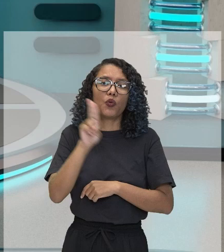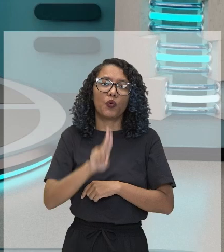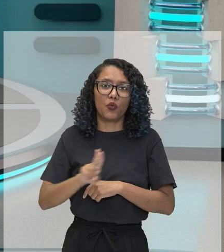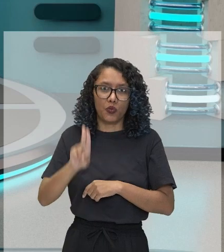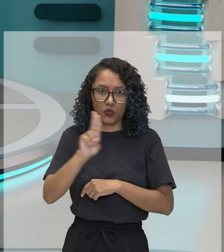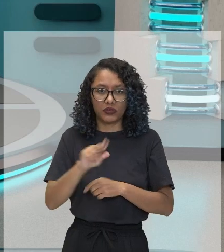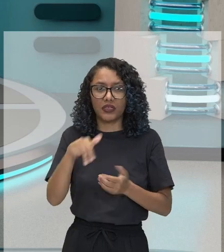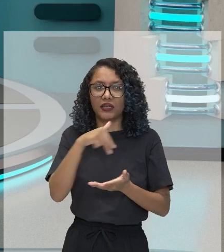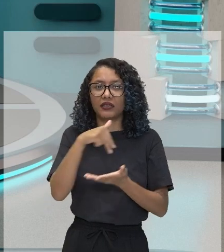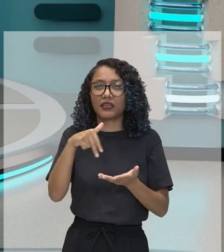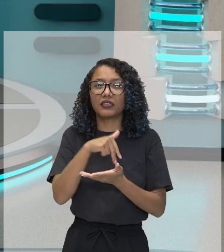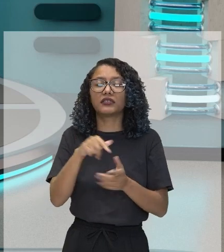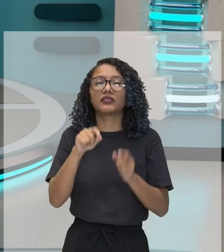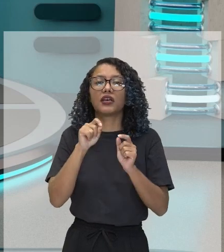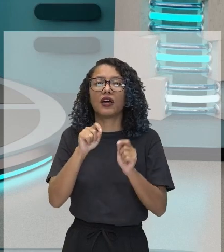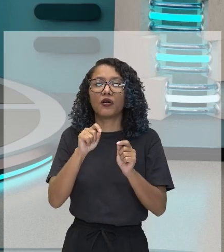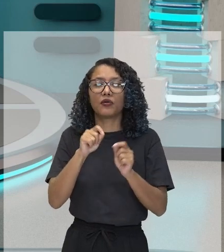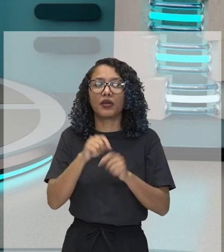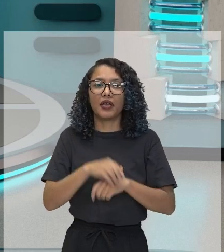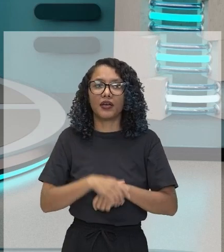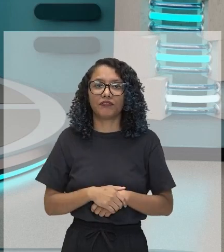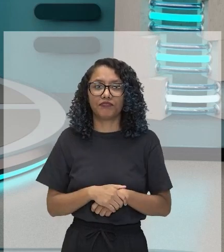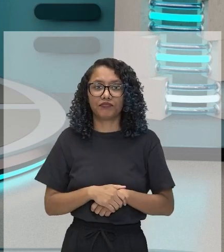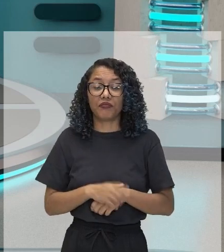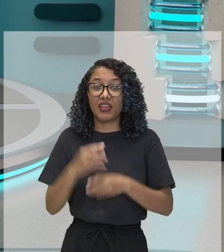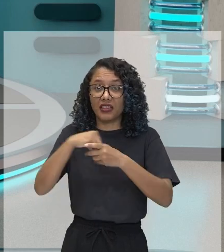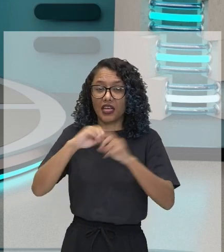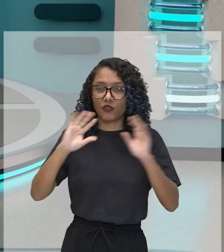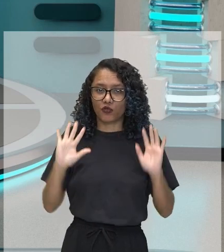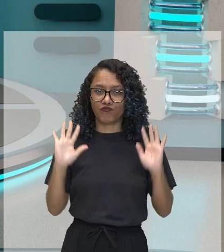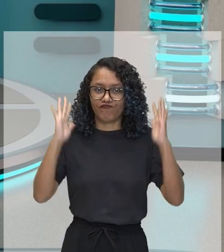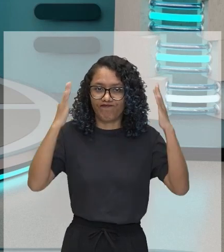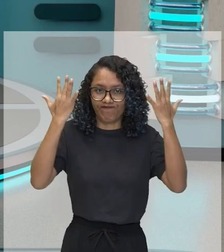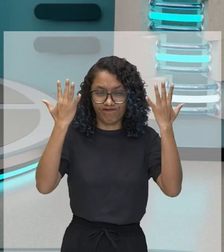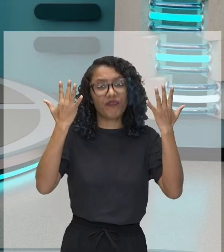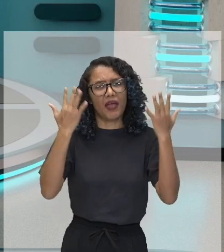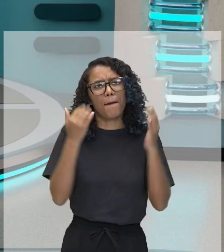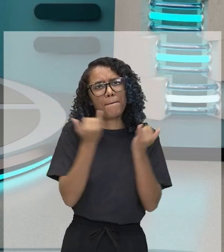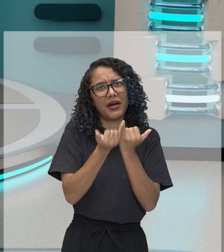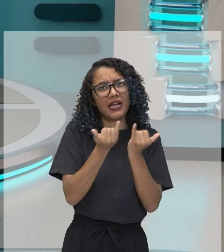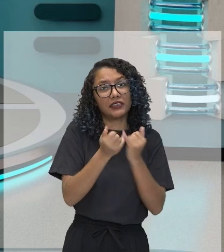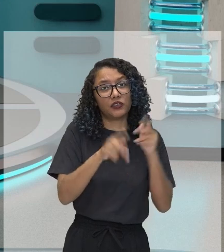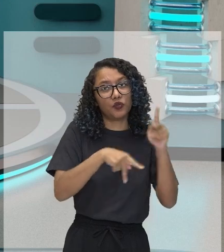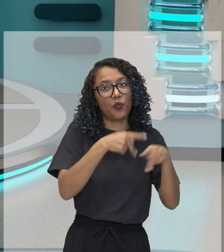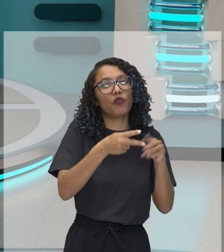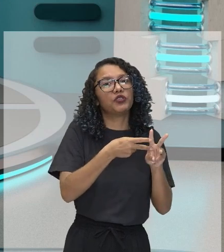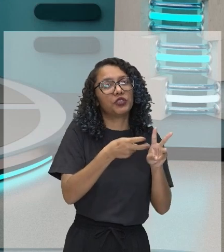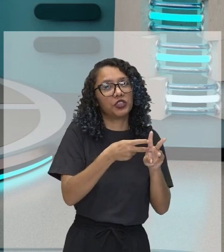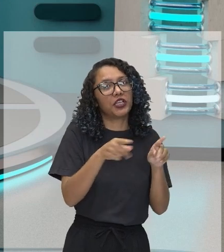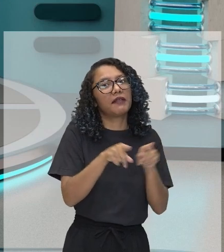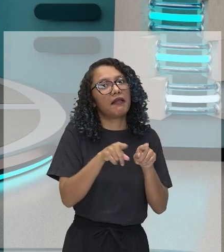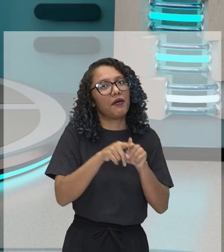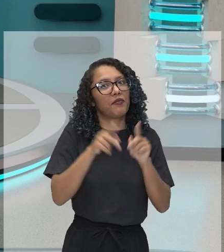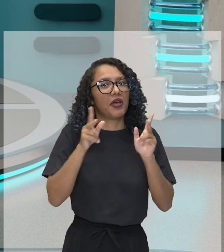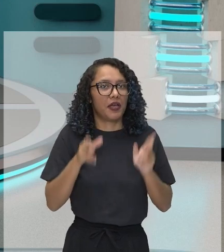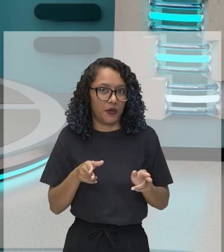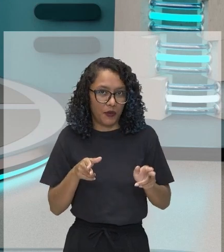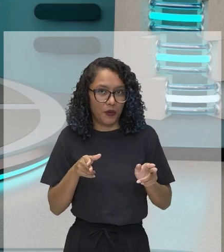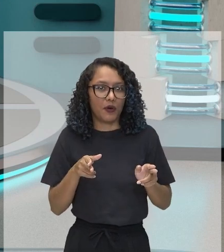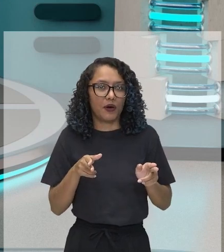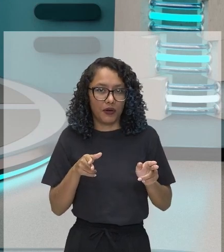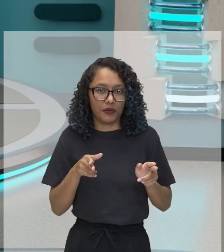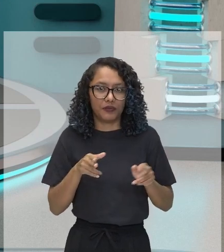a dança para rituais sagrados, assim como os indígenas. Ela também tem